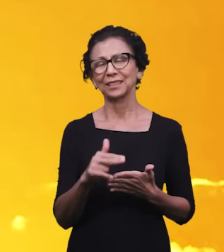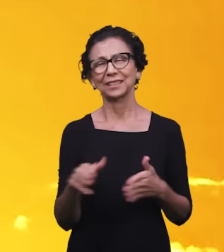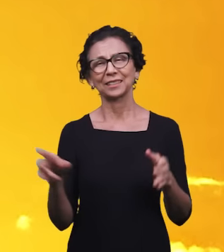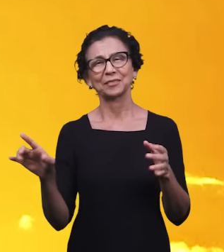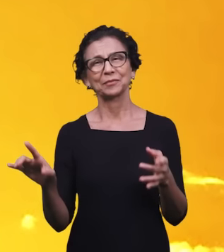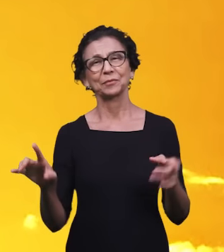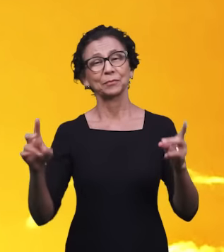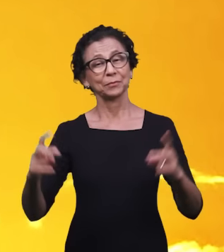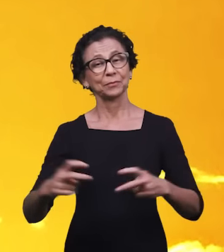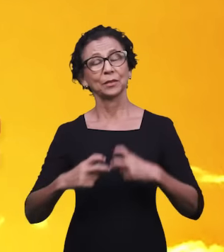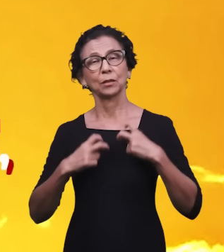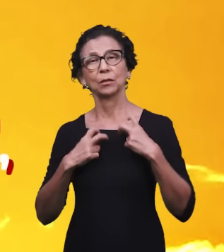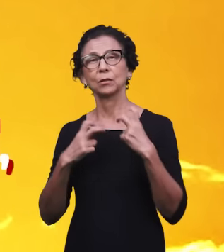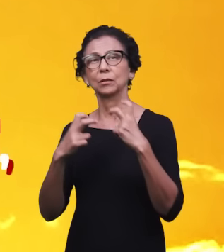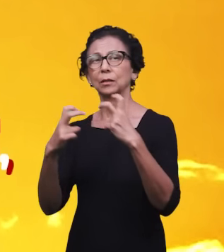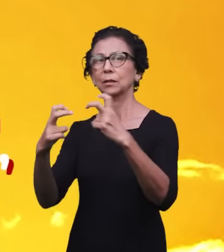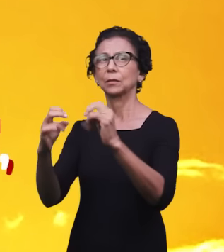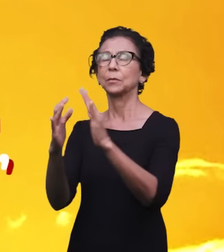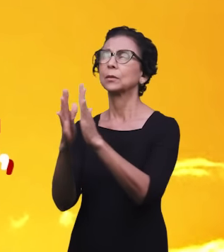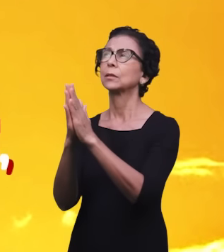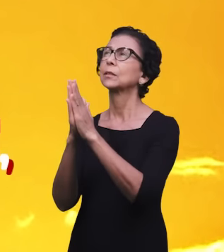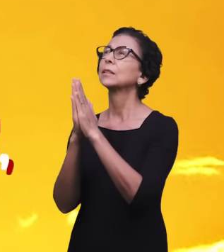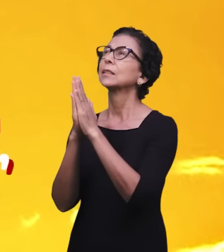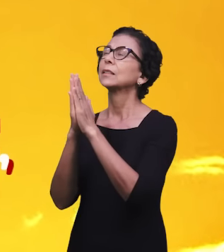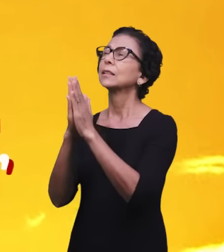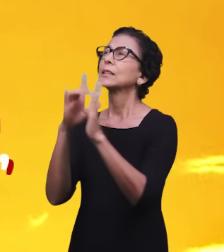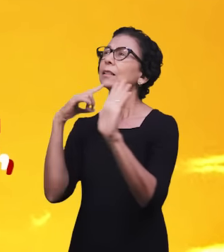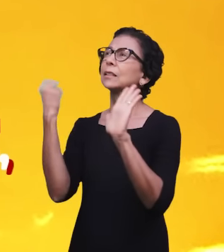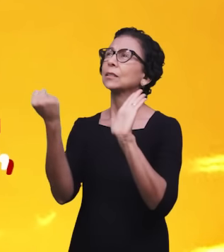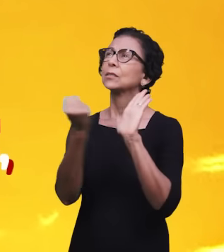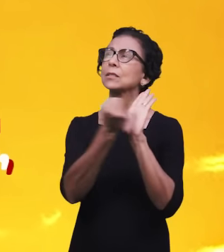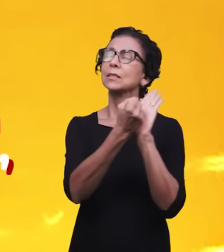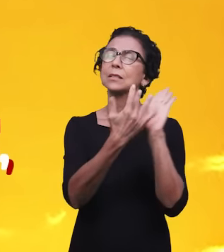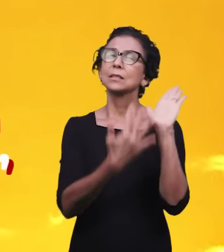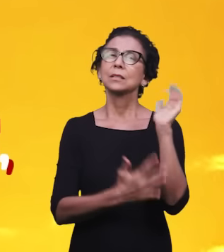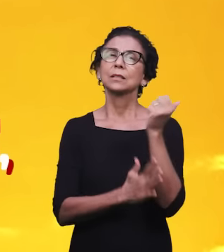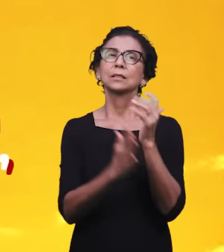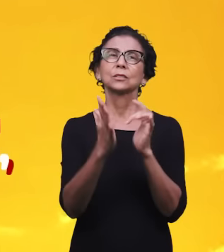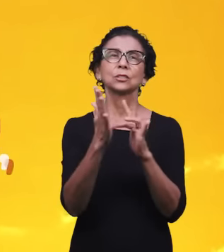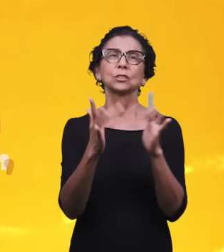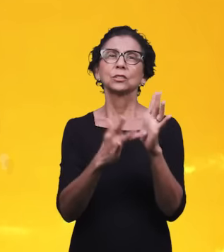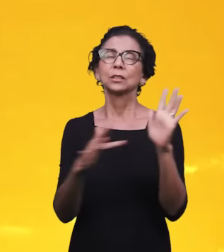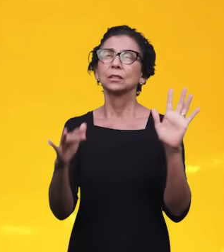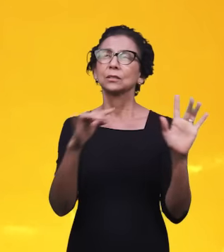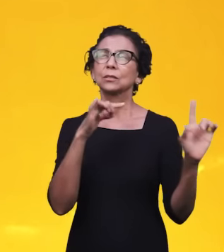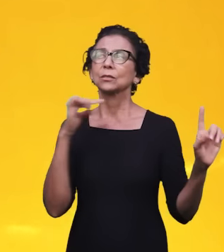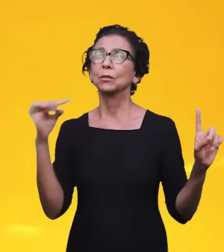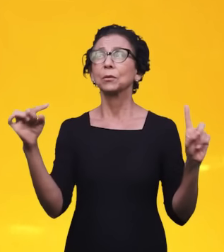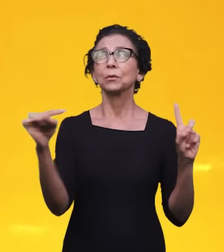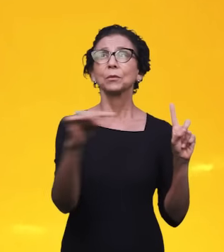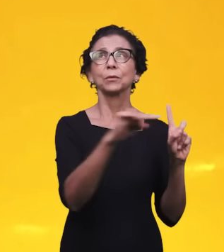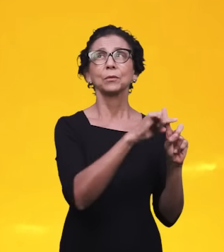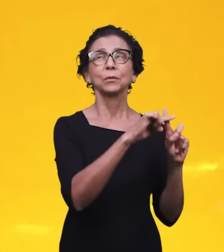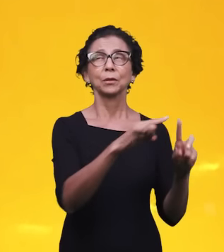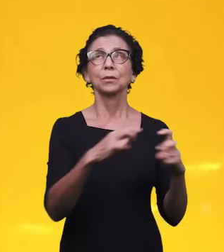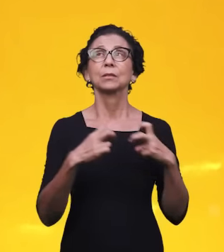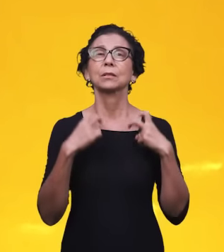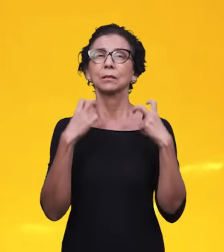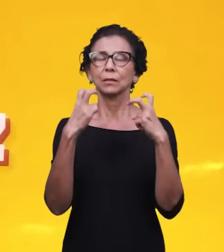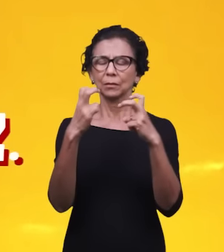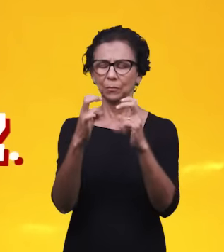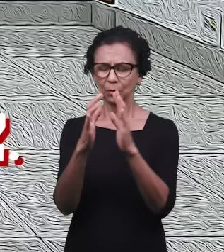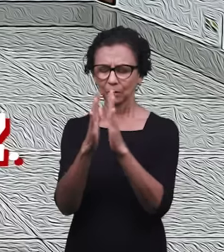Eu clamo, eu oro pelo sangue lá da cruz. Eu